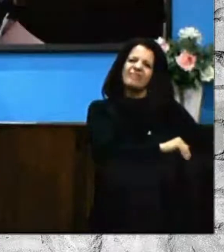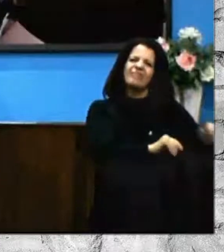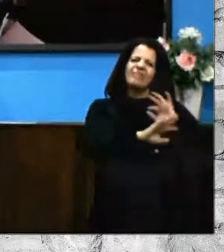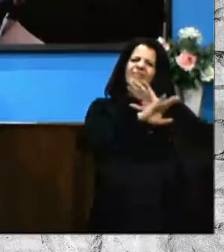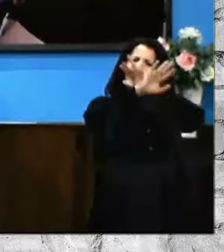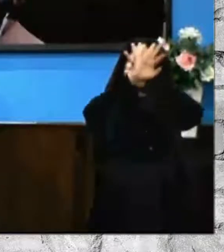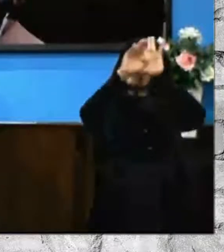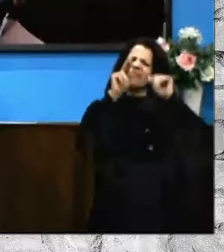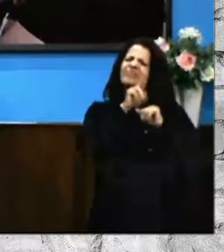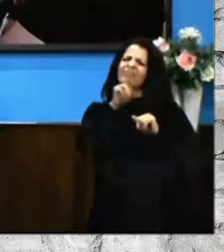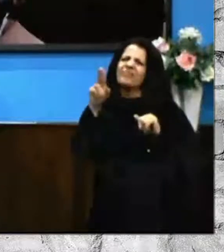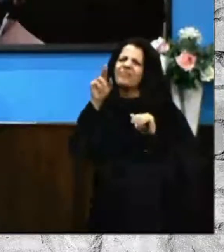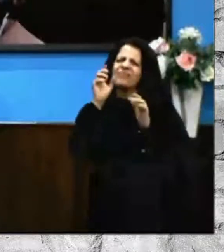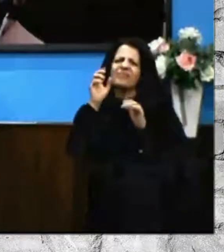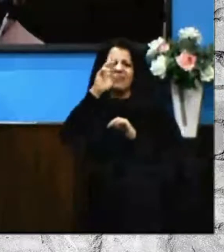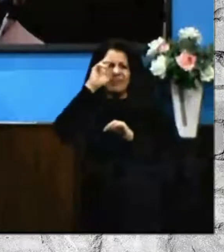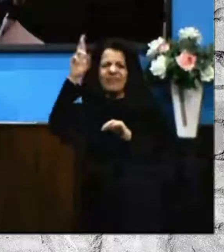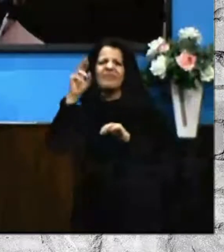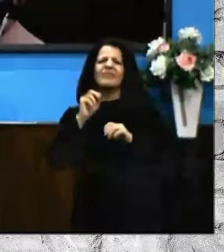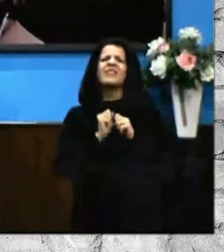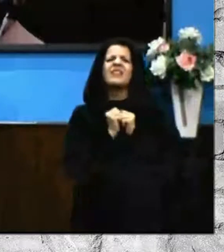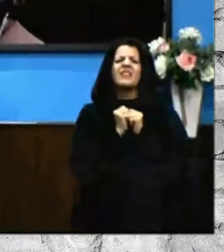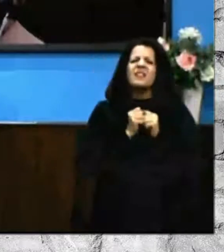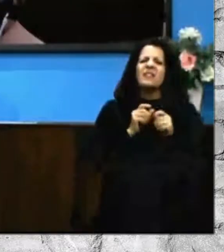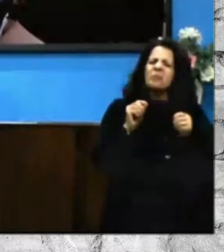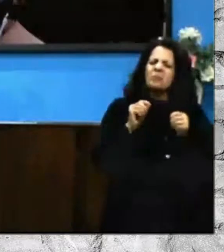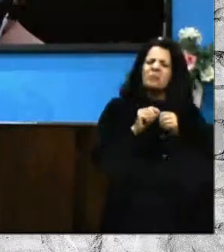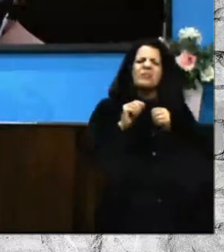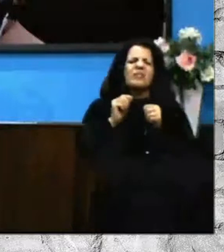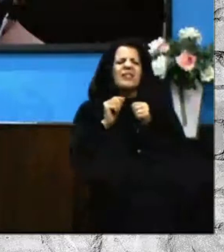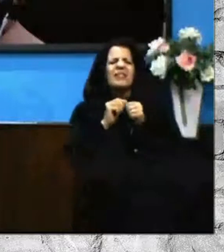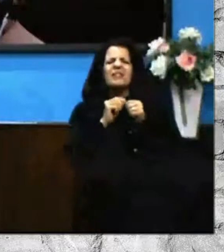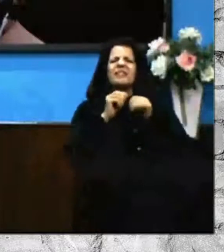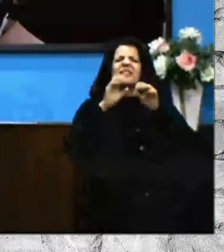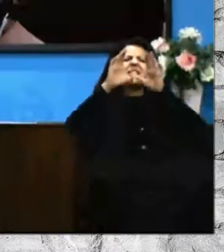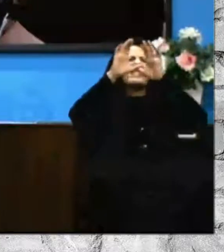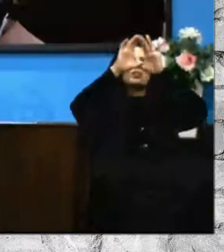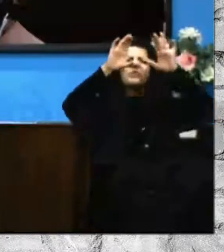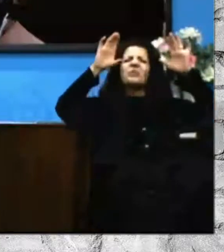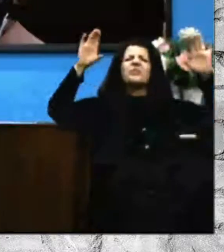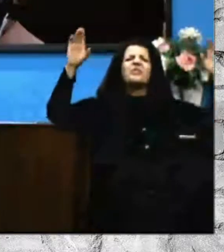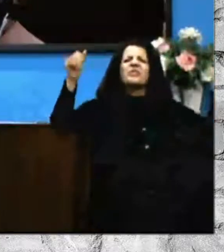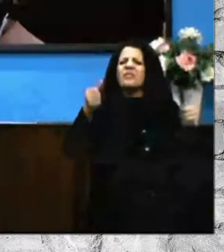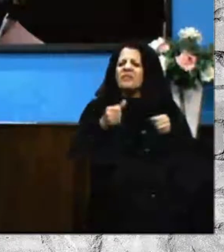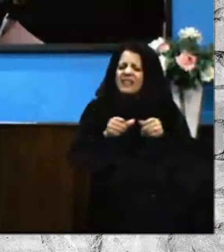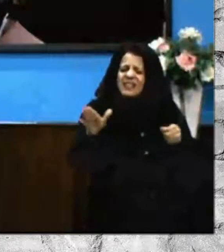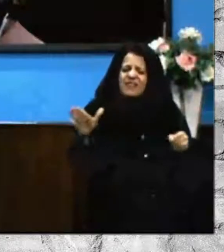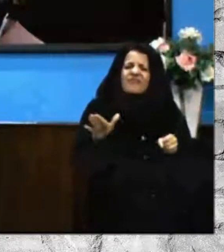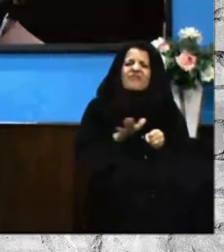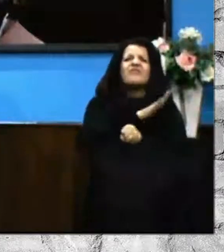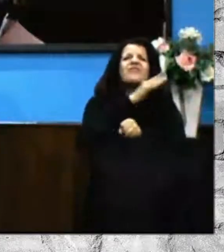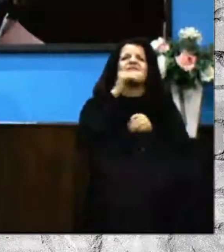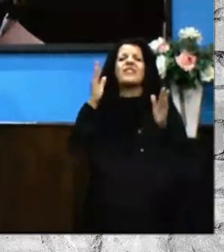Senhor, vamos regar os céus, vamos bombardear, usando uma linguagem bastante comum hoje em dia, os céus com